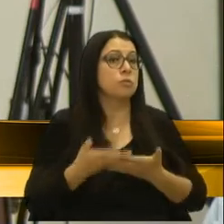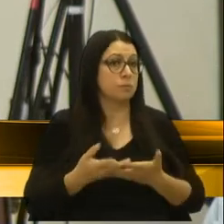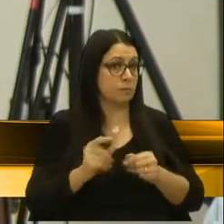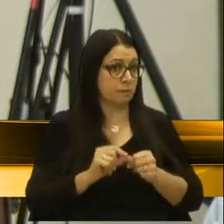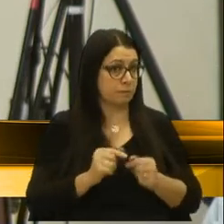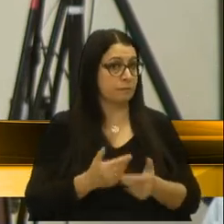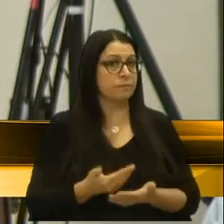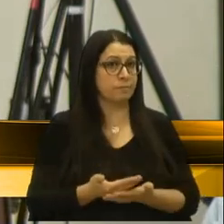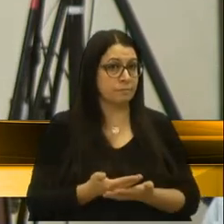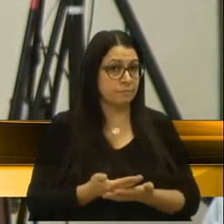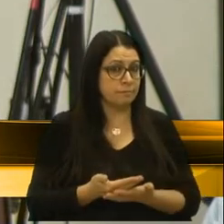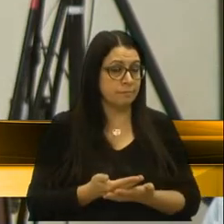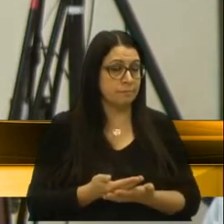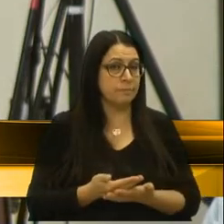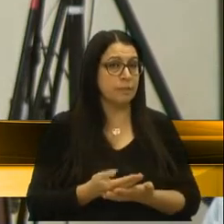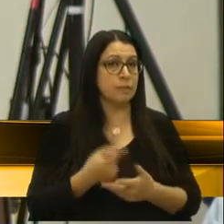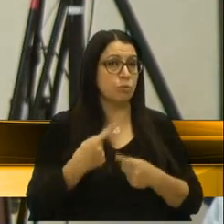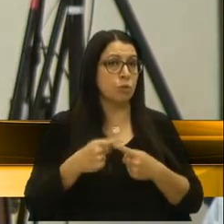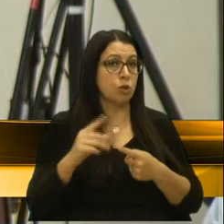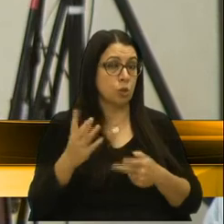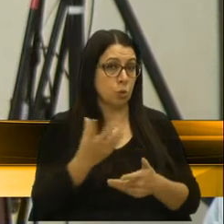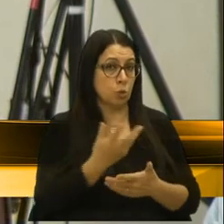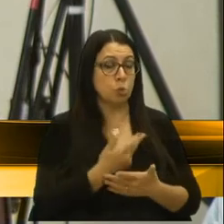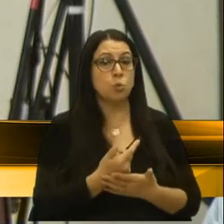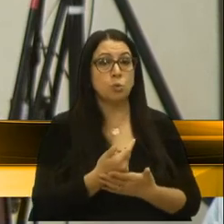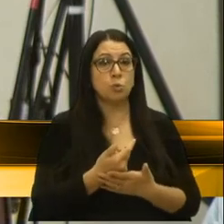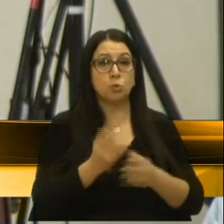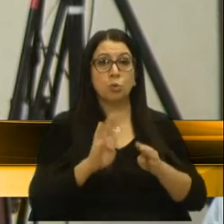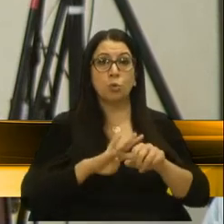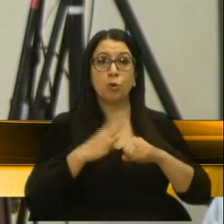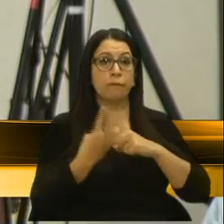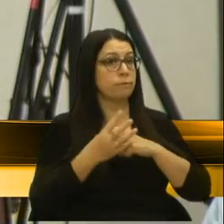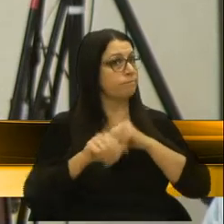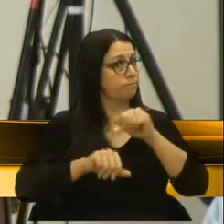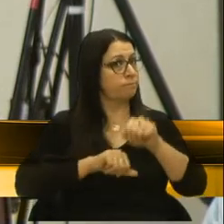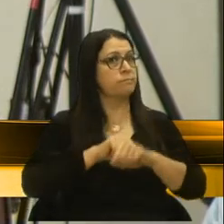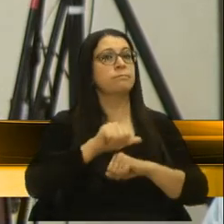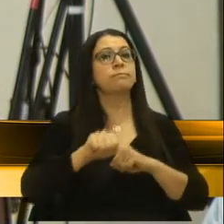fazer, né? Porque tudo isso, com o coronavírus, modificou.